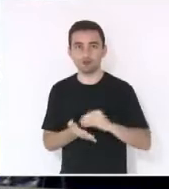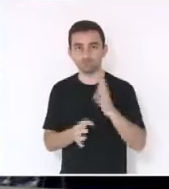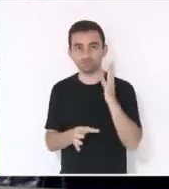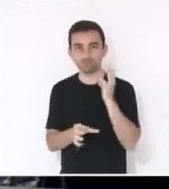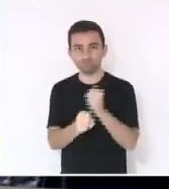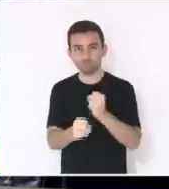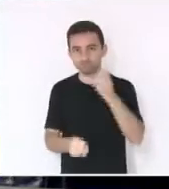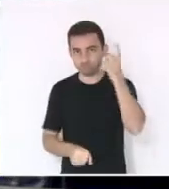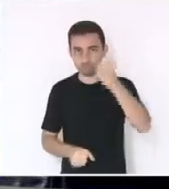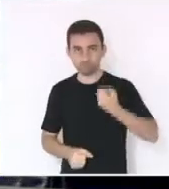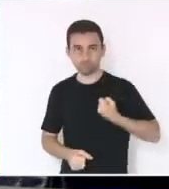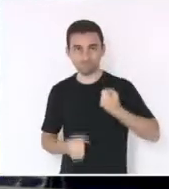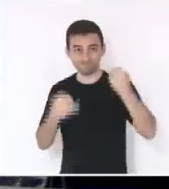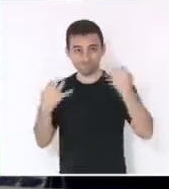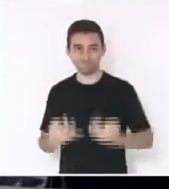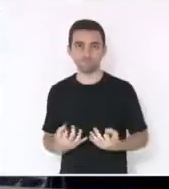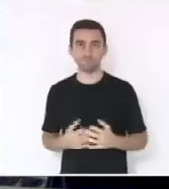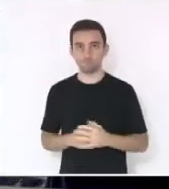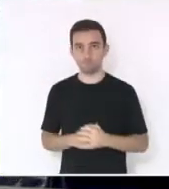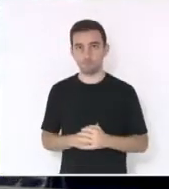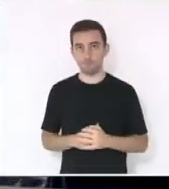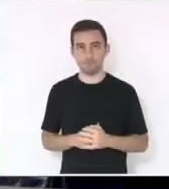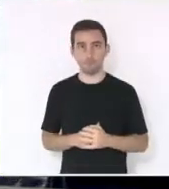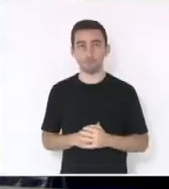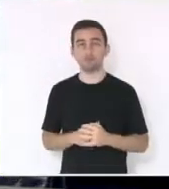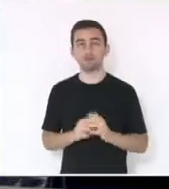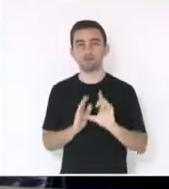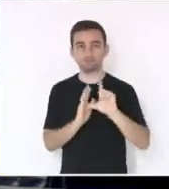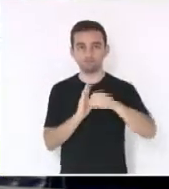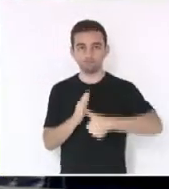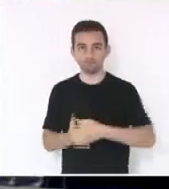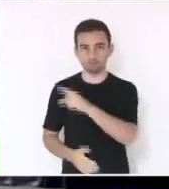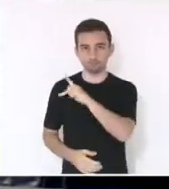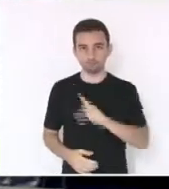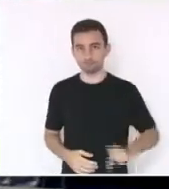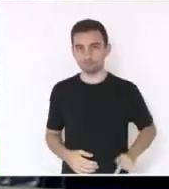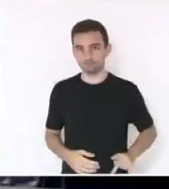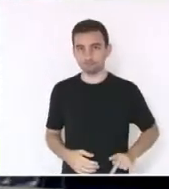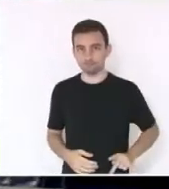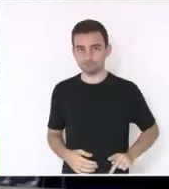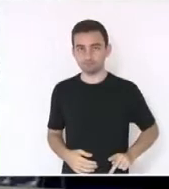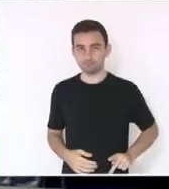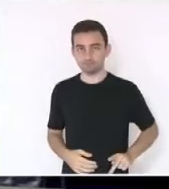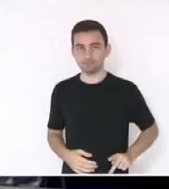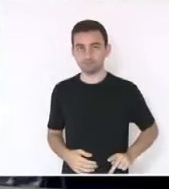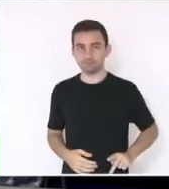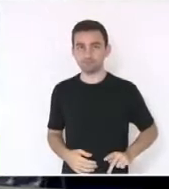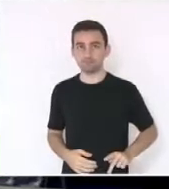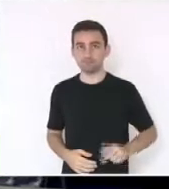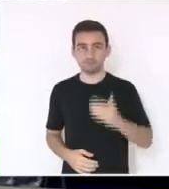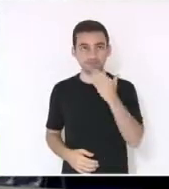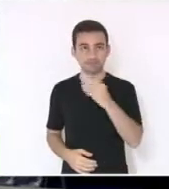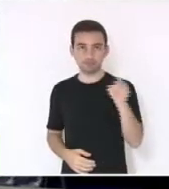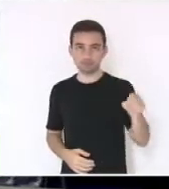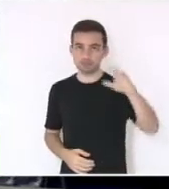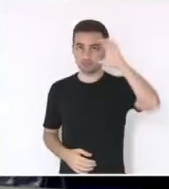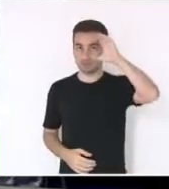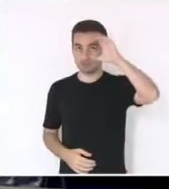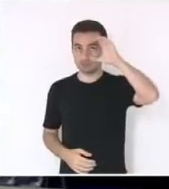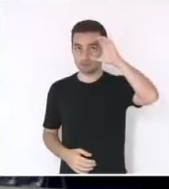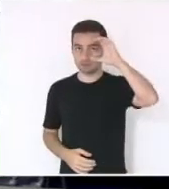sequência, o senhor presidente, por solicitação do senhor deputado Fernando Coruja,